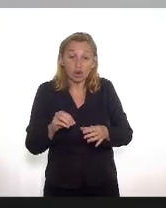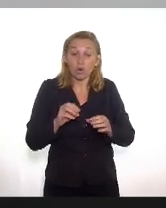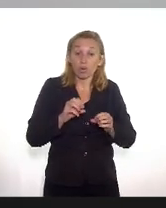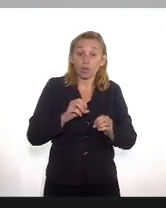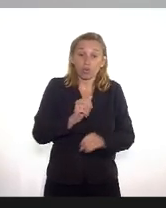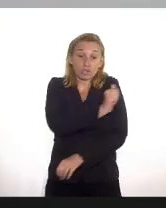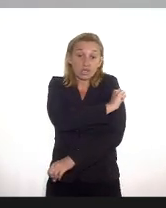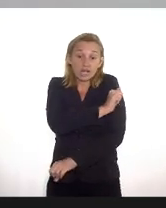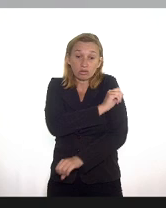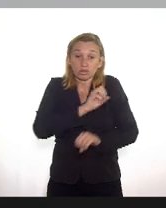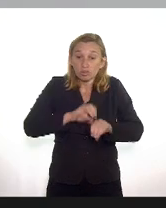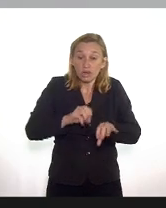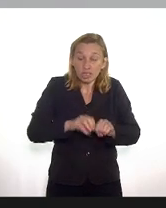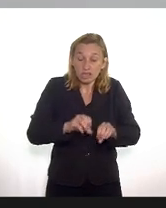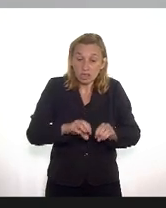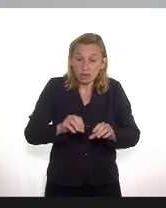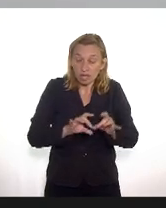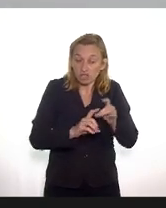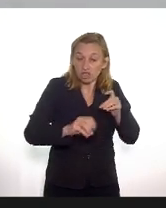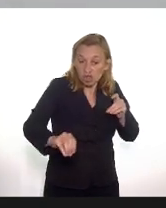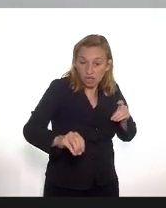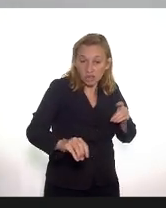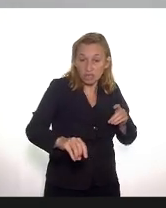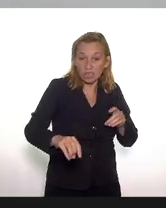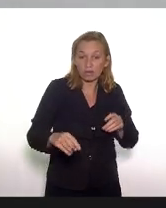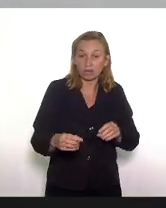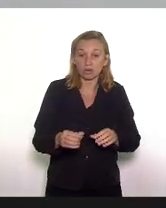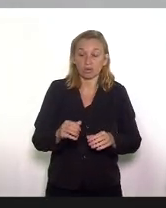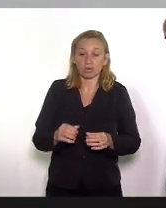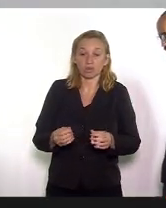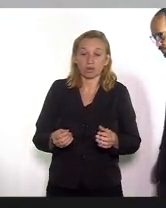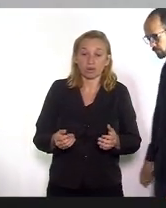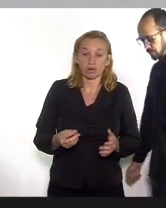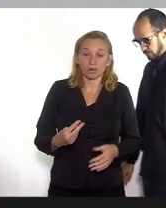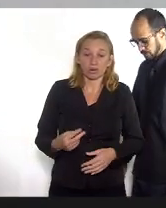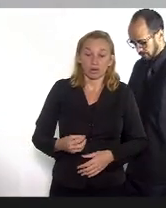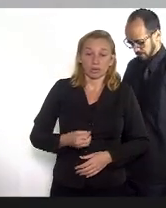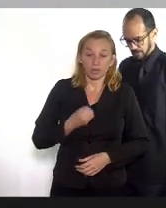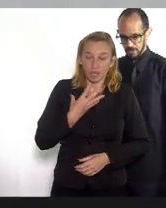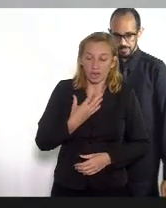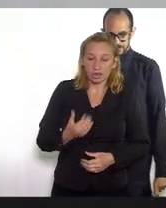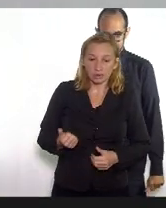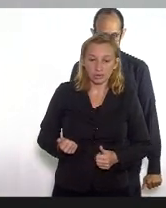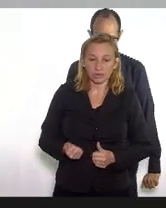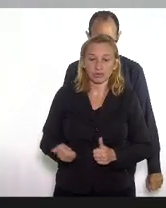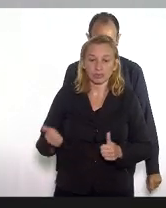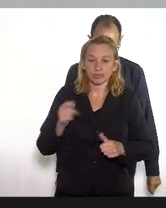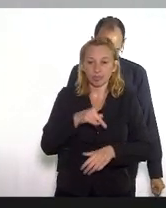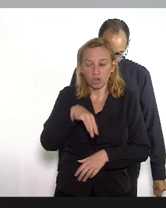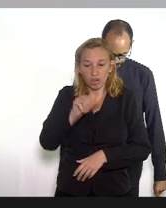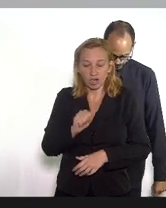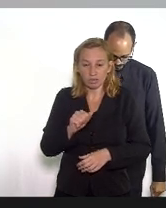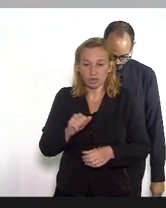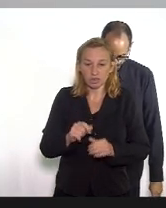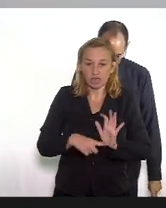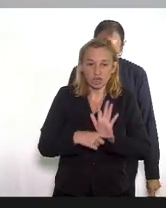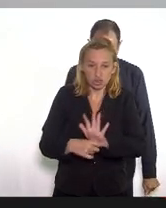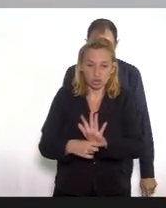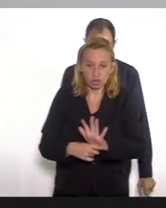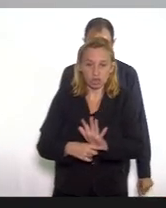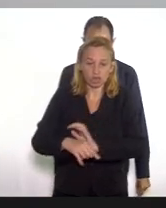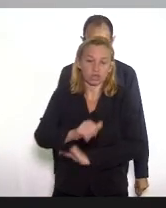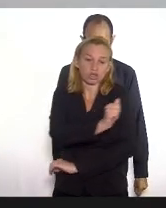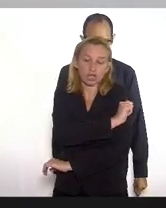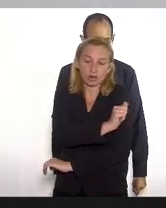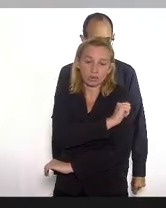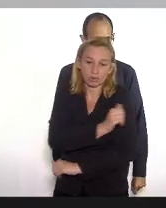não estão contemplados no programa de assistência estudantil, no Programa Nacional de Assistência Estudantil. Então, eles ficaram meio que no